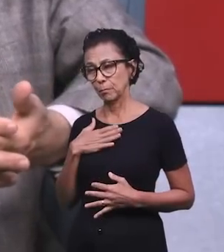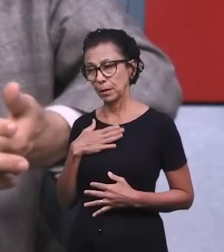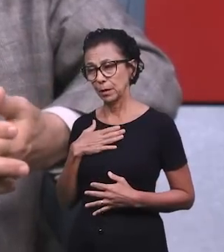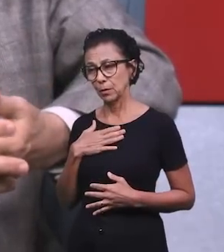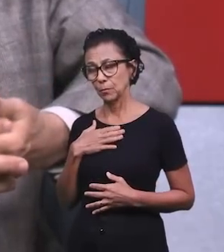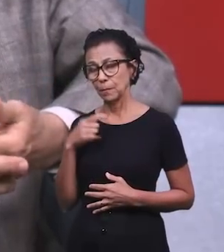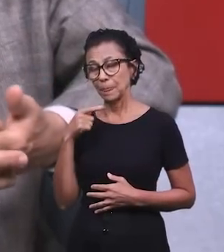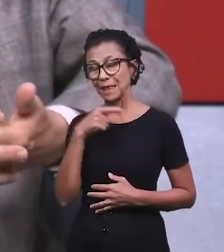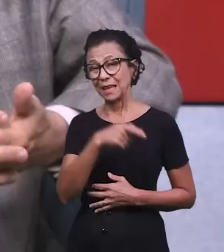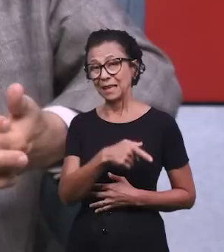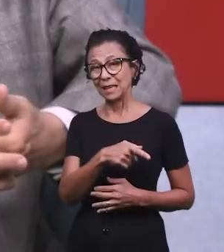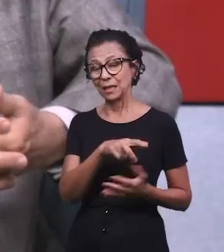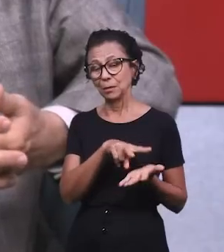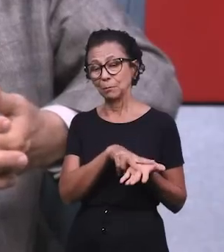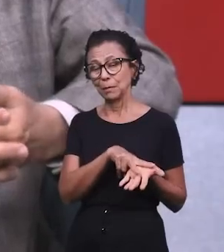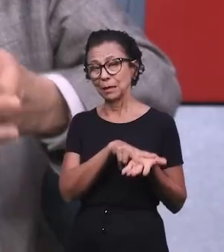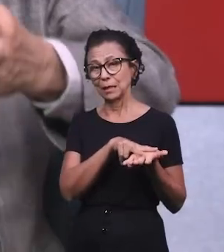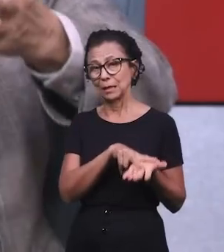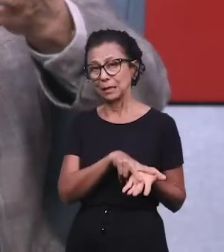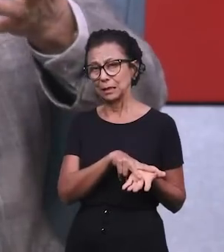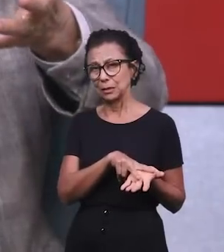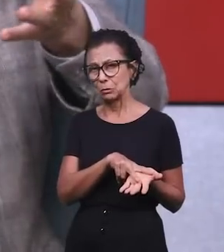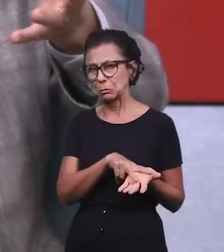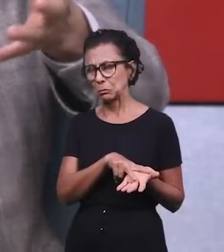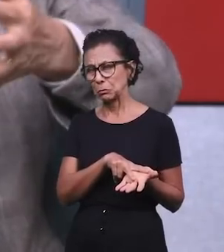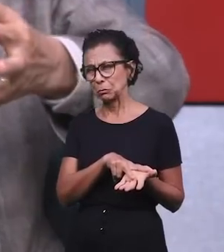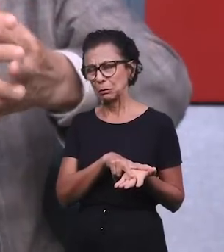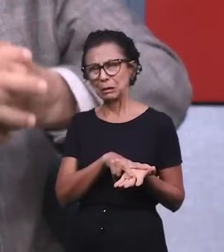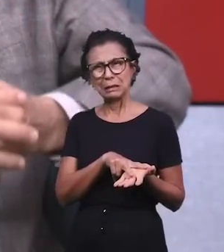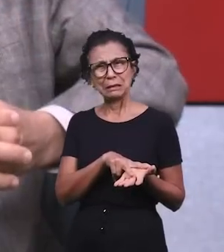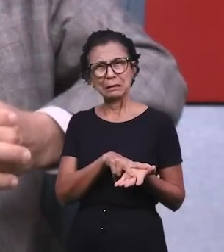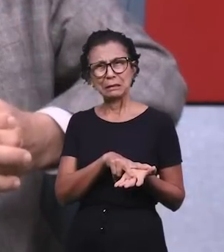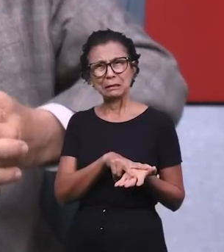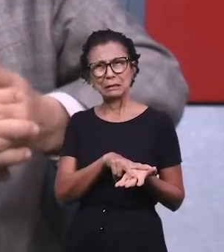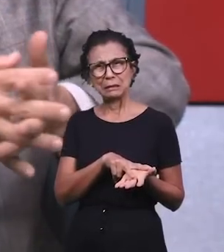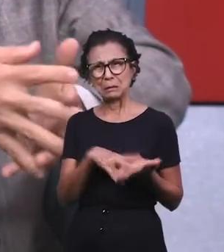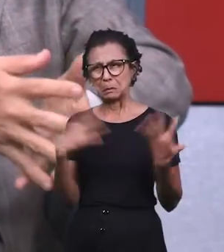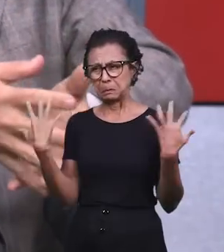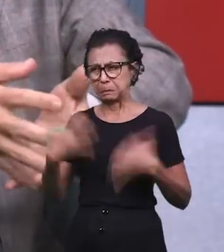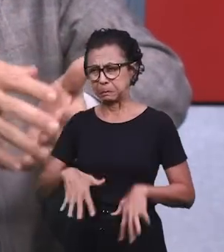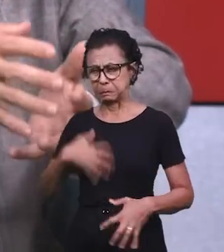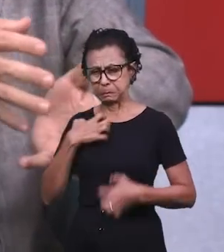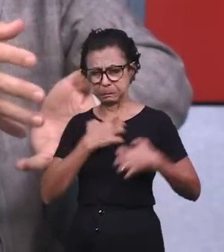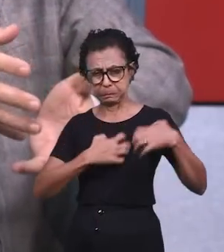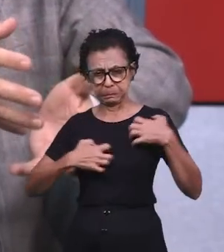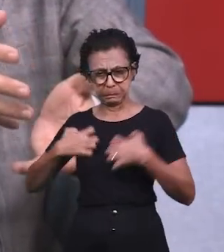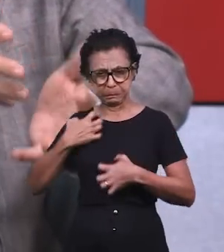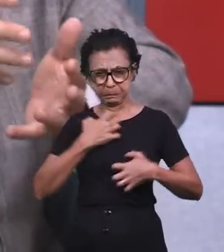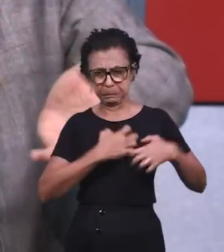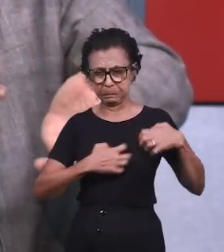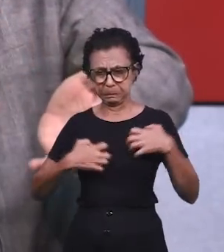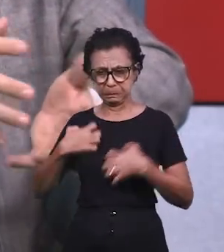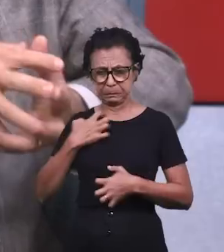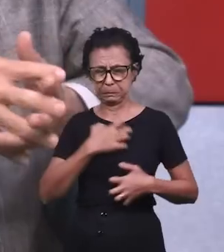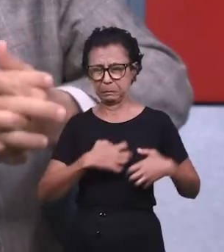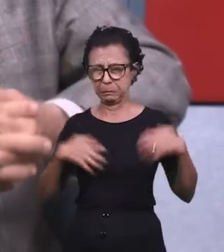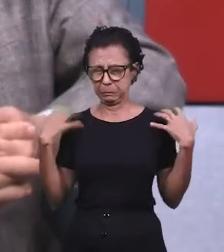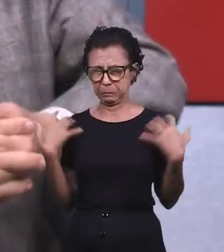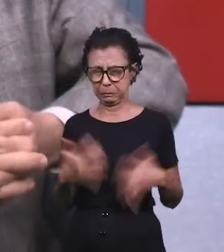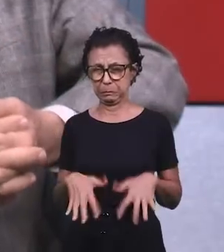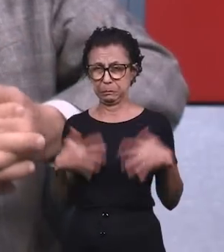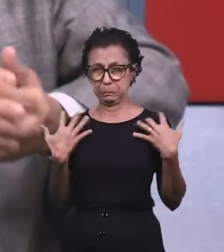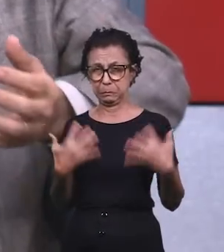paralítico e atormentado. Quer dizer, o homem devia, além de estar, né, paralítico,